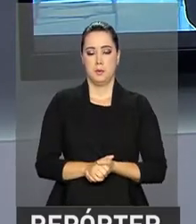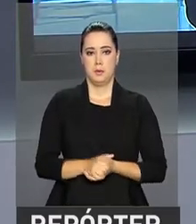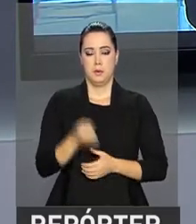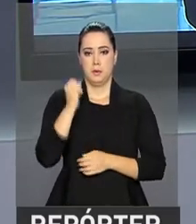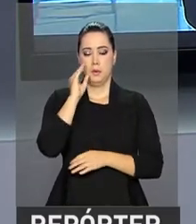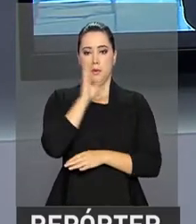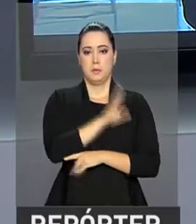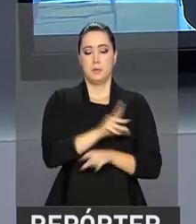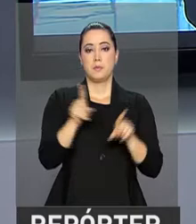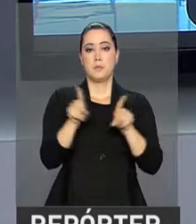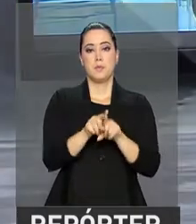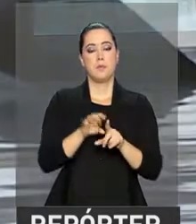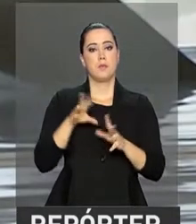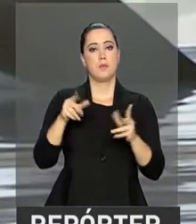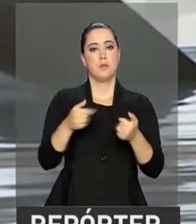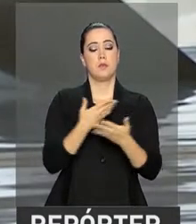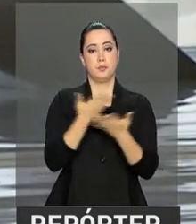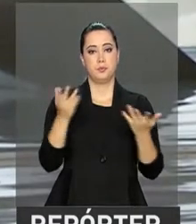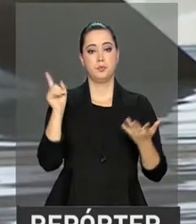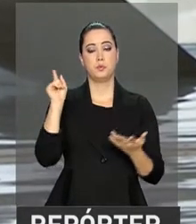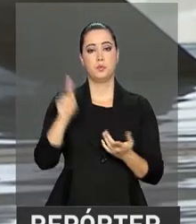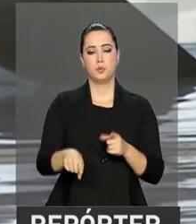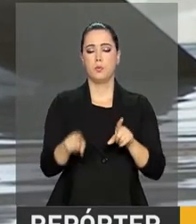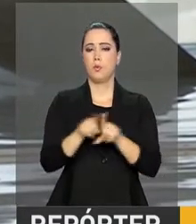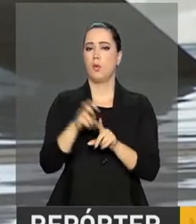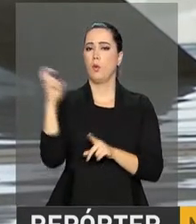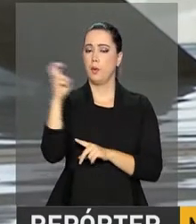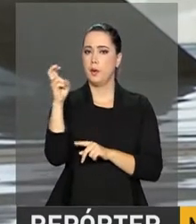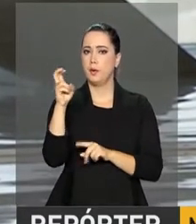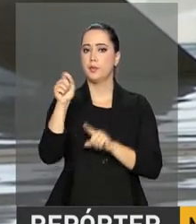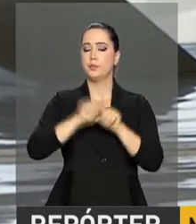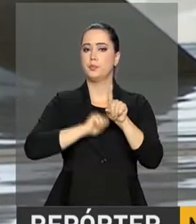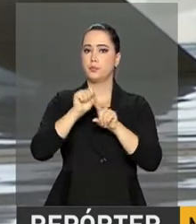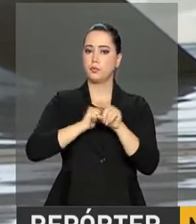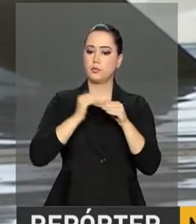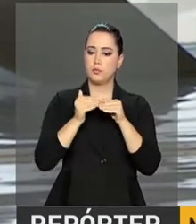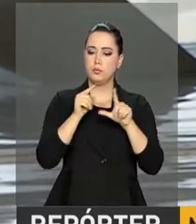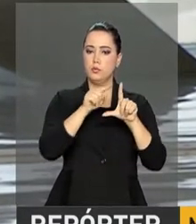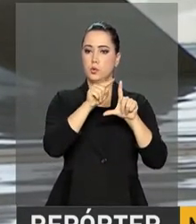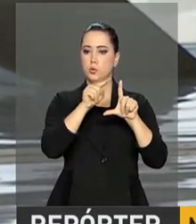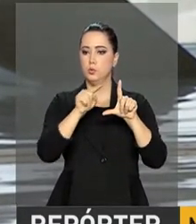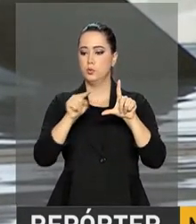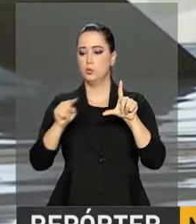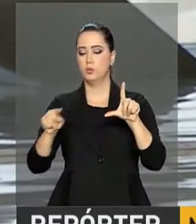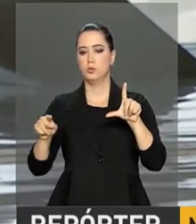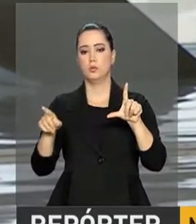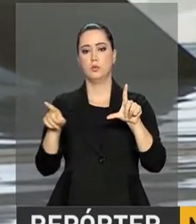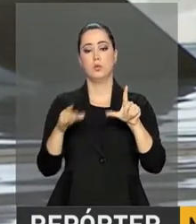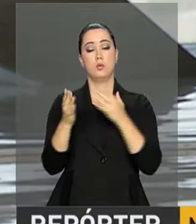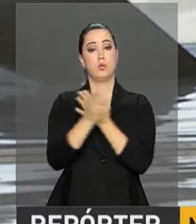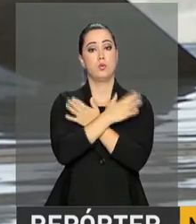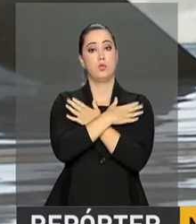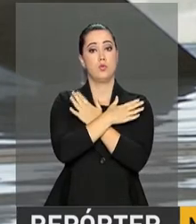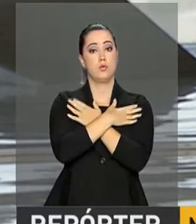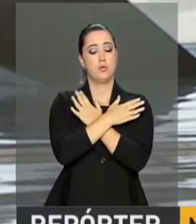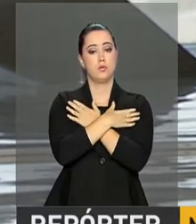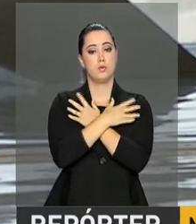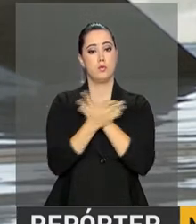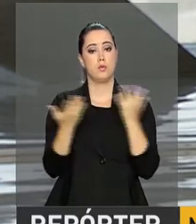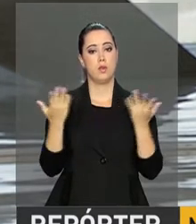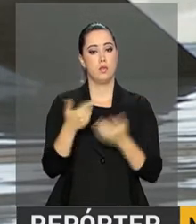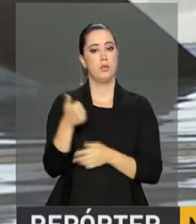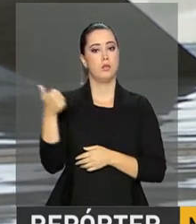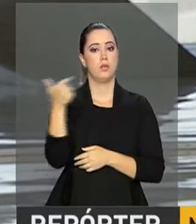tarde vila boa tarde a todos pois é lia foi o quinto mês seguido de queda na taxa de desemprego que recuou